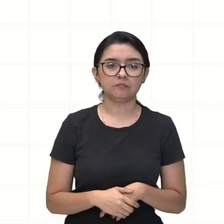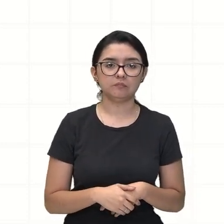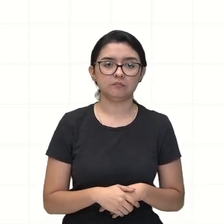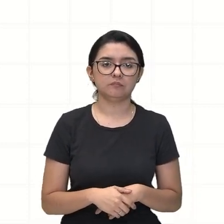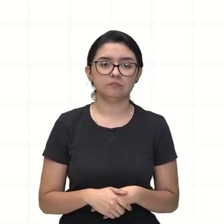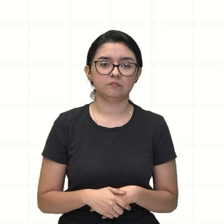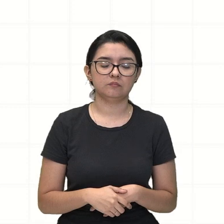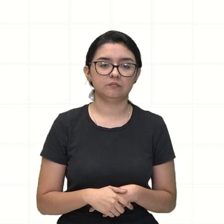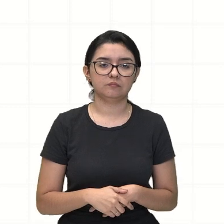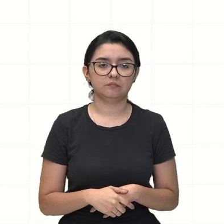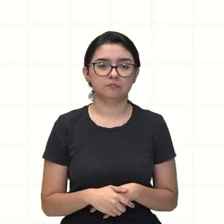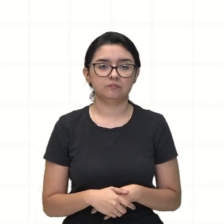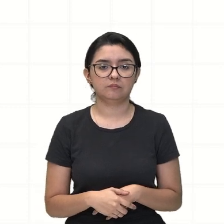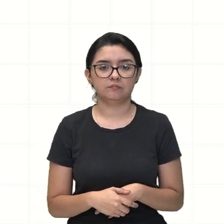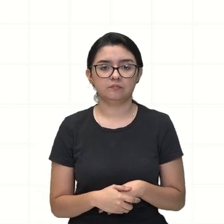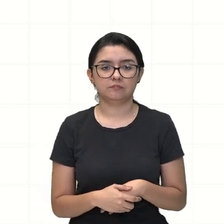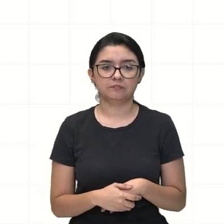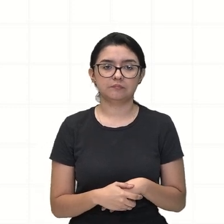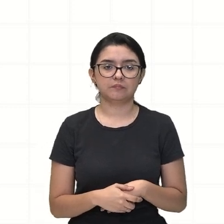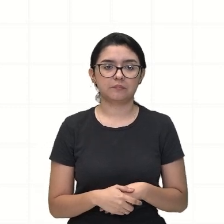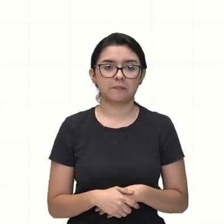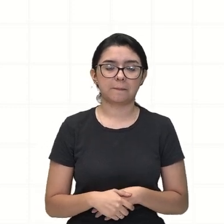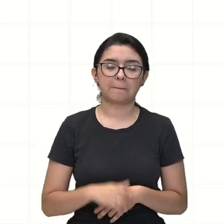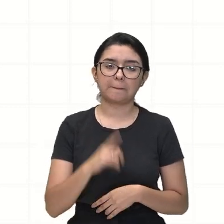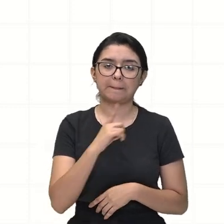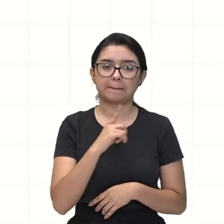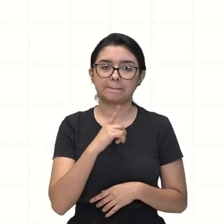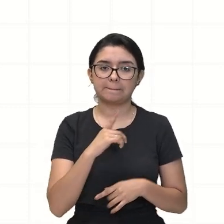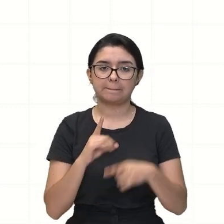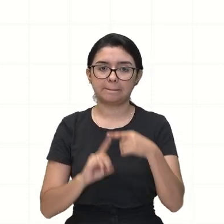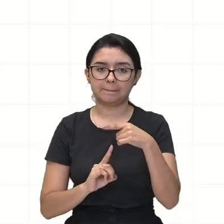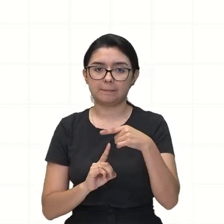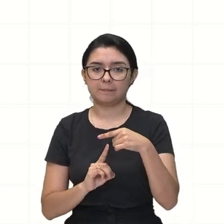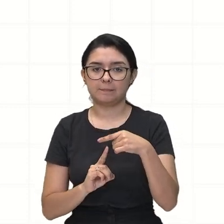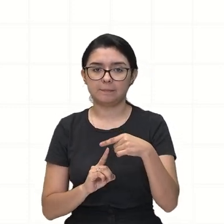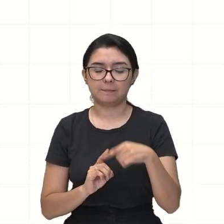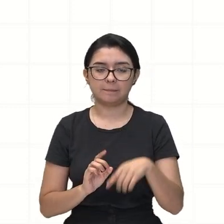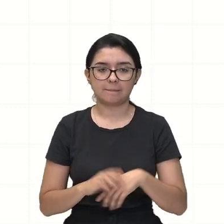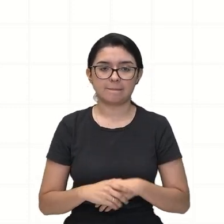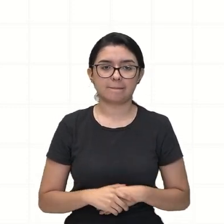Nós vamos ter no denominador